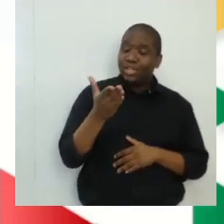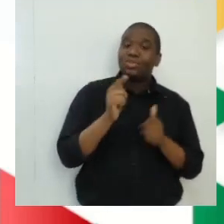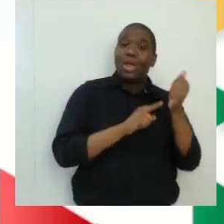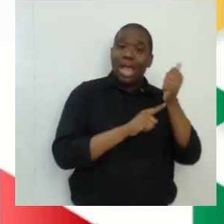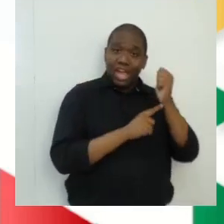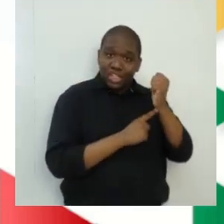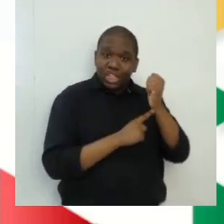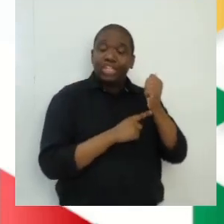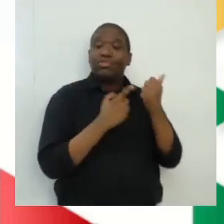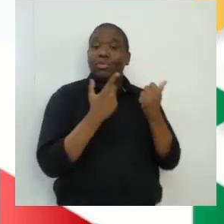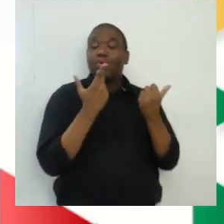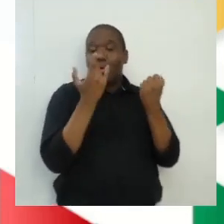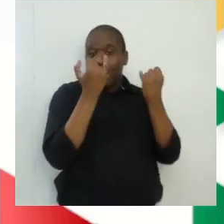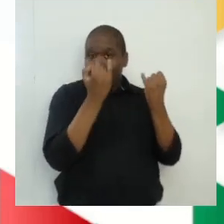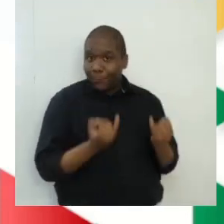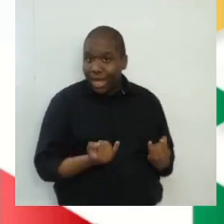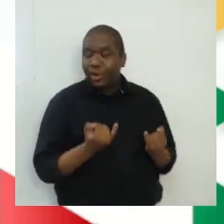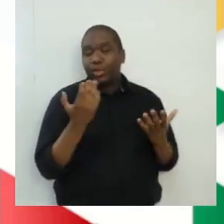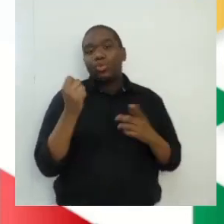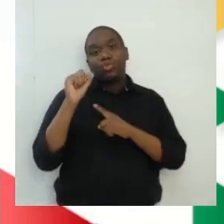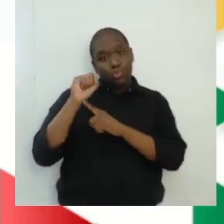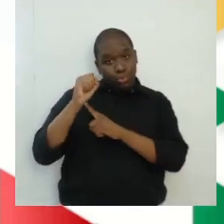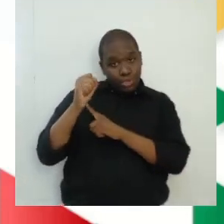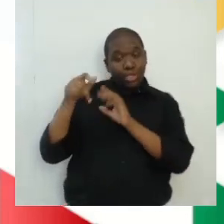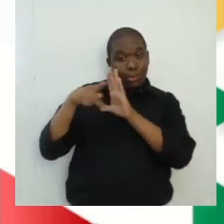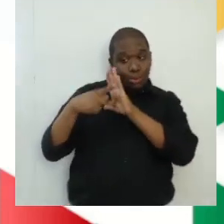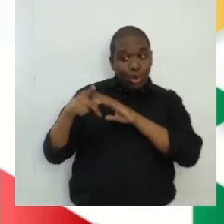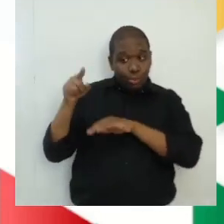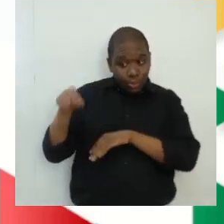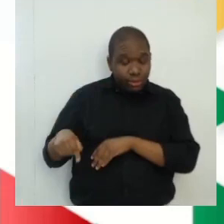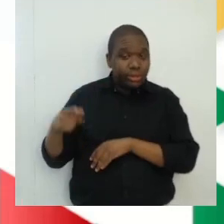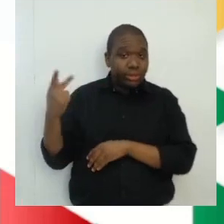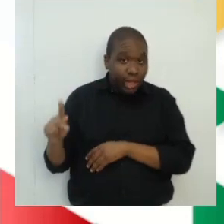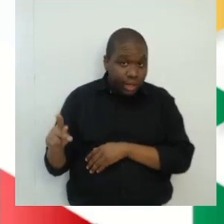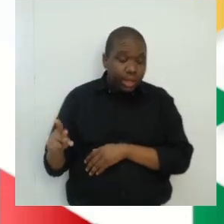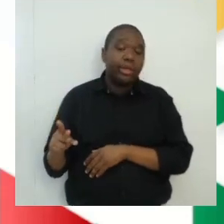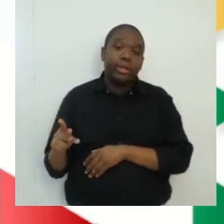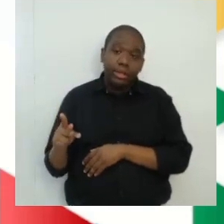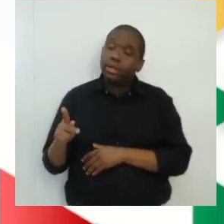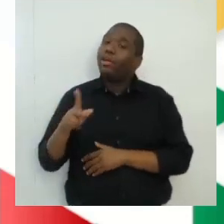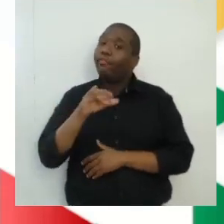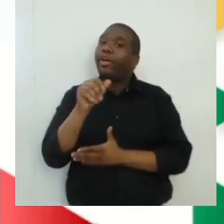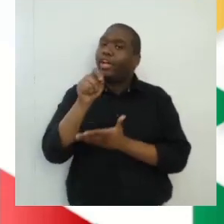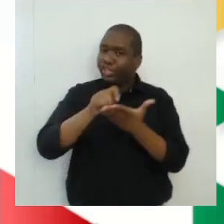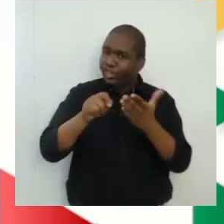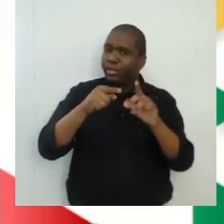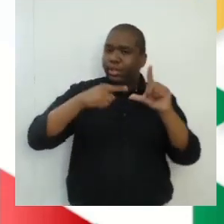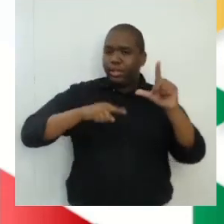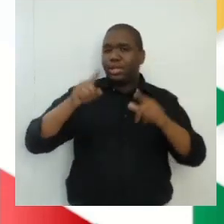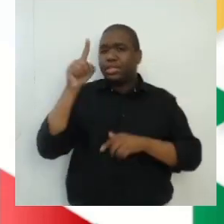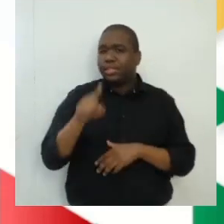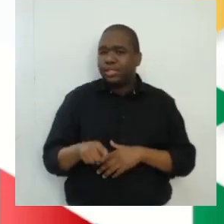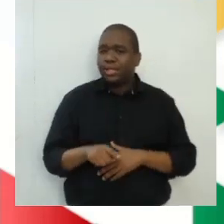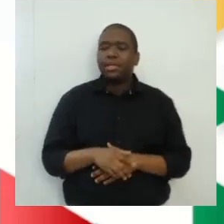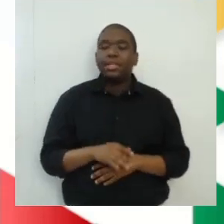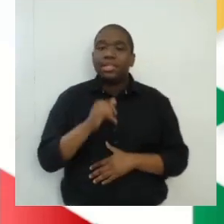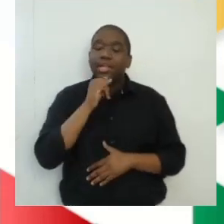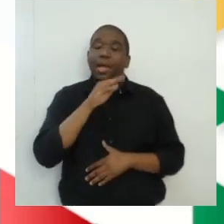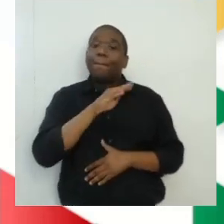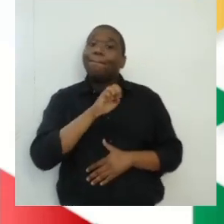magro, o substantivo derivado dele, magreza, vai ser escrito com Z. Belo,